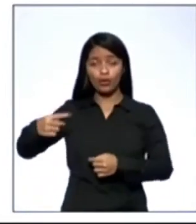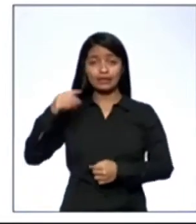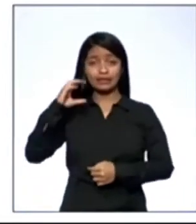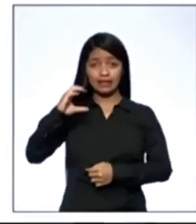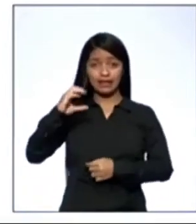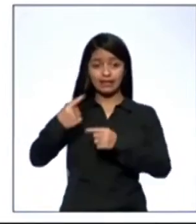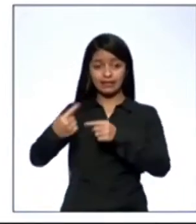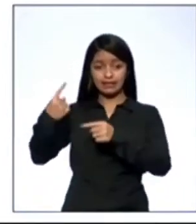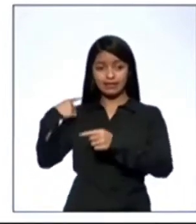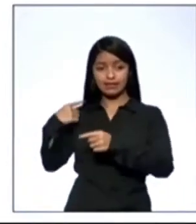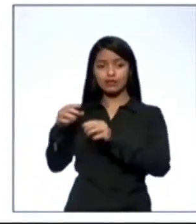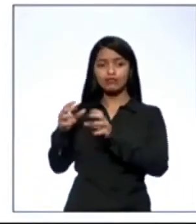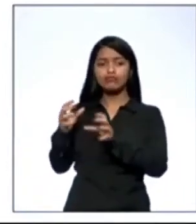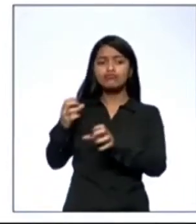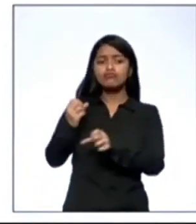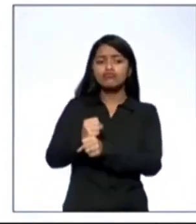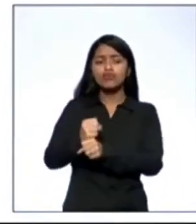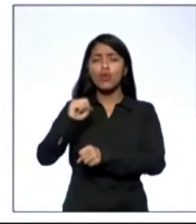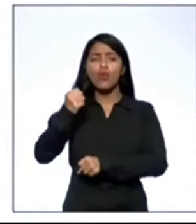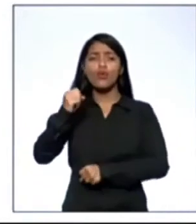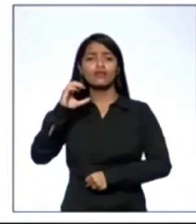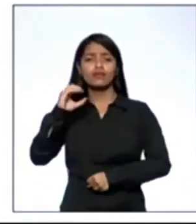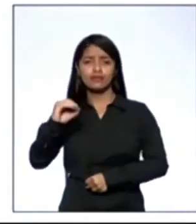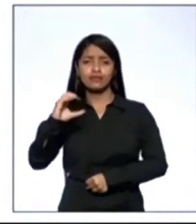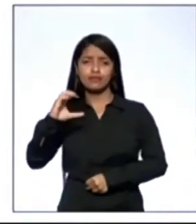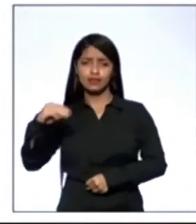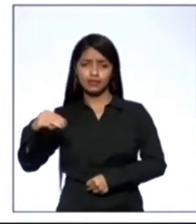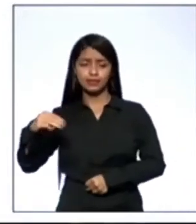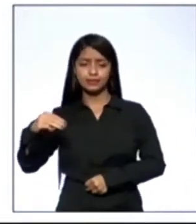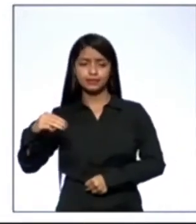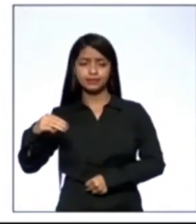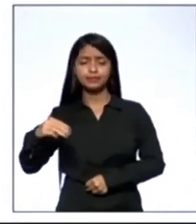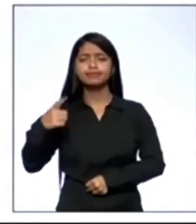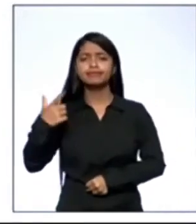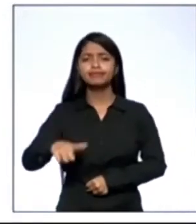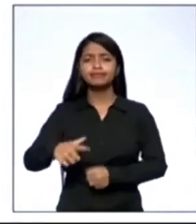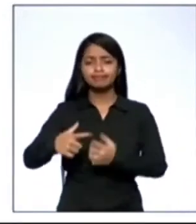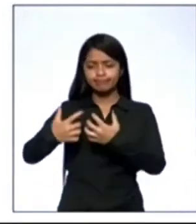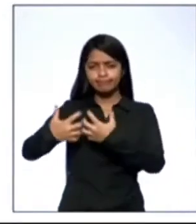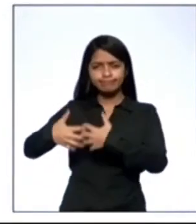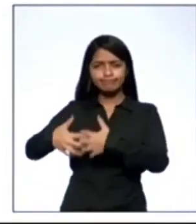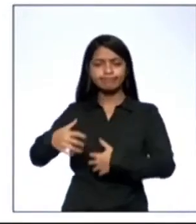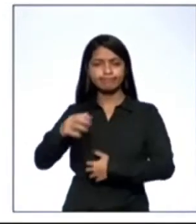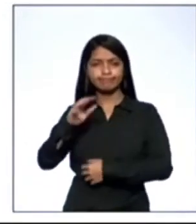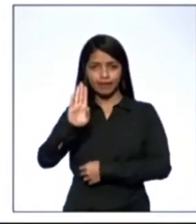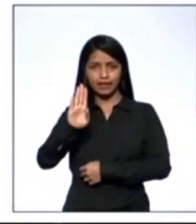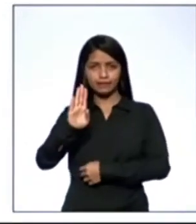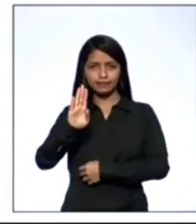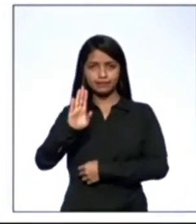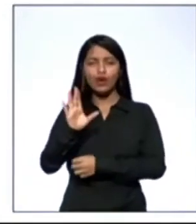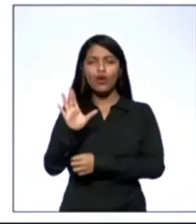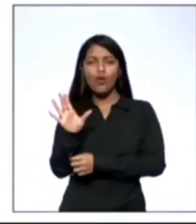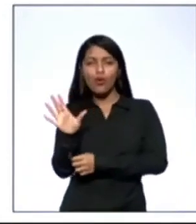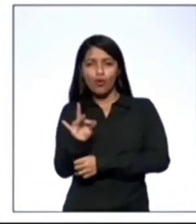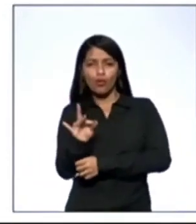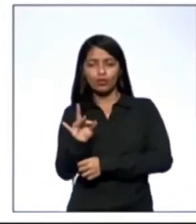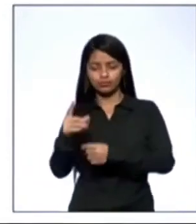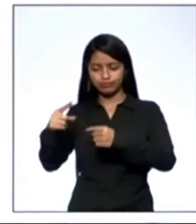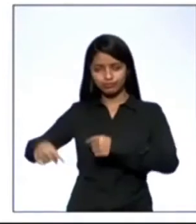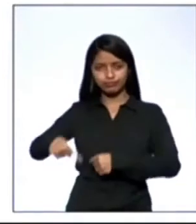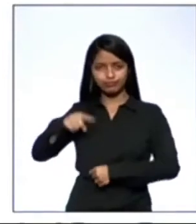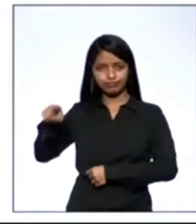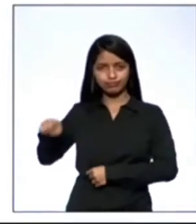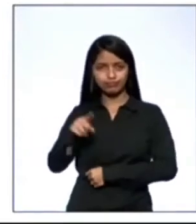traseira, 80 centímetros. O diâmetro da catraquinha B, que está colada na roda traseira, é